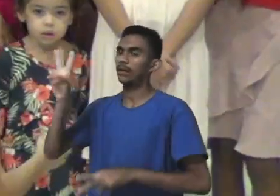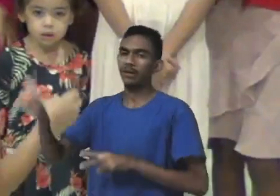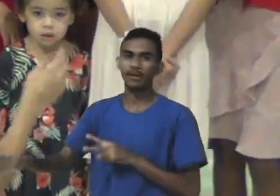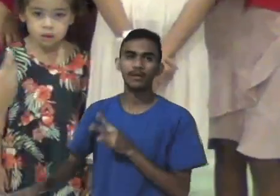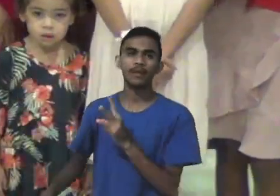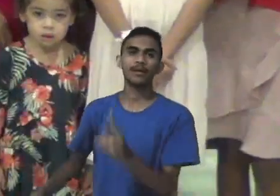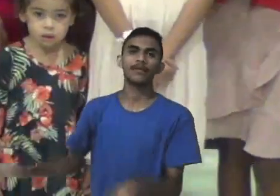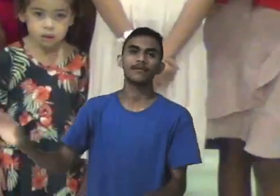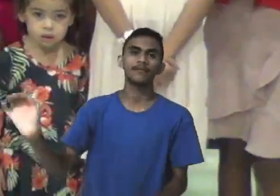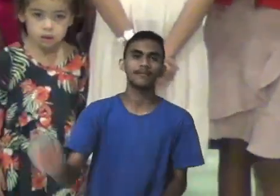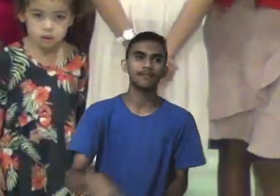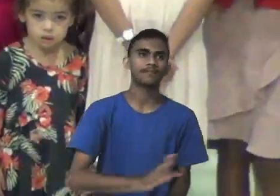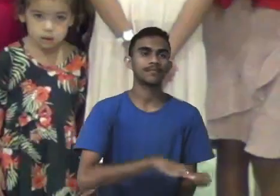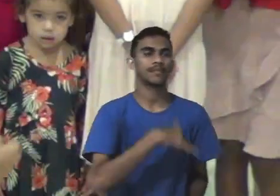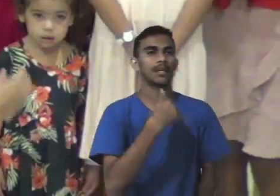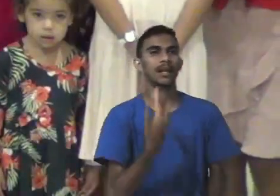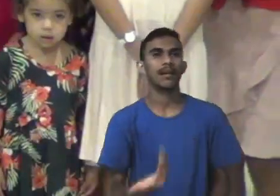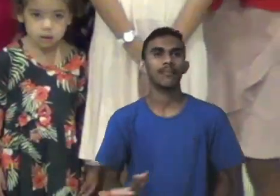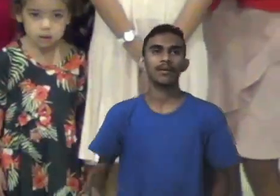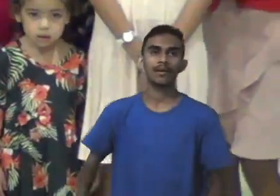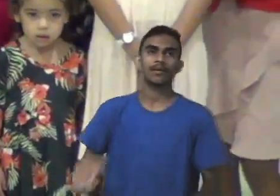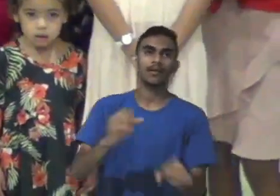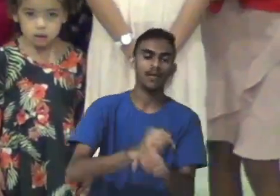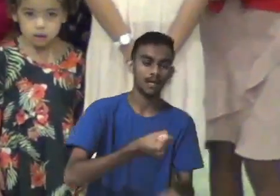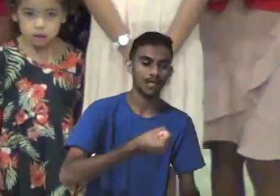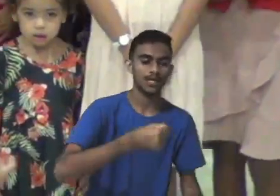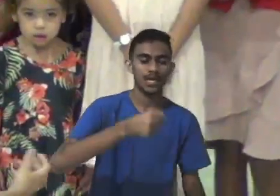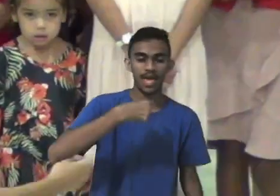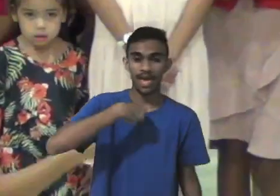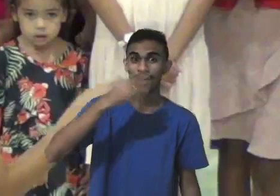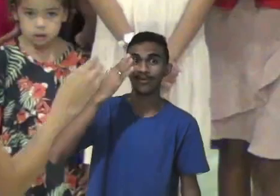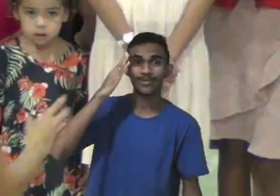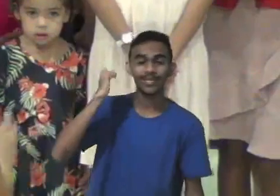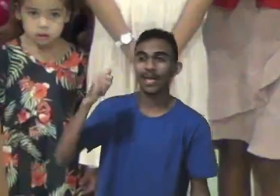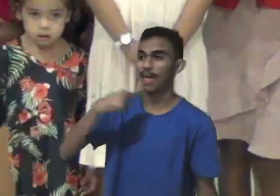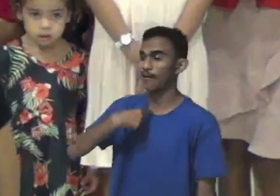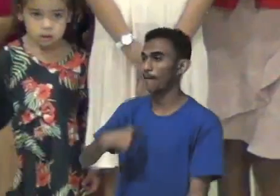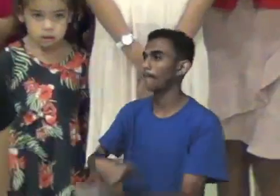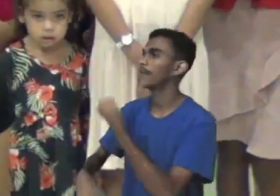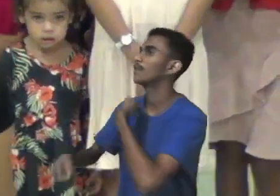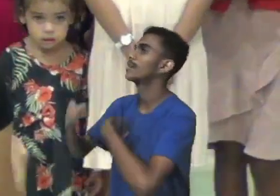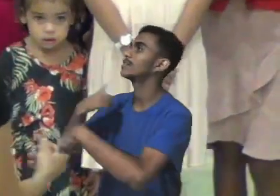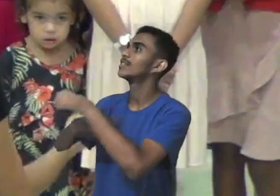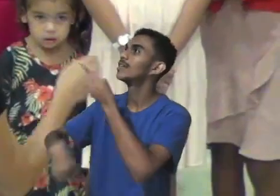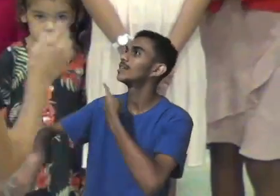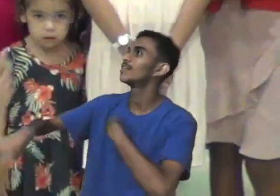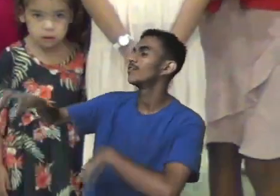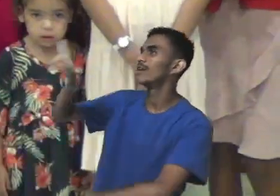Mas eu só sei que o meu